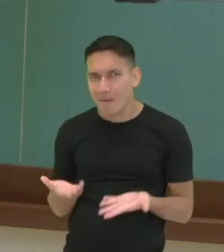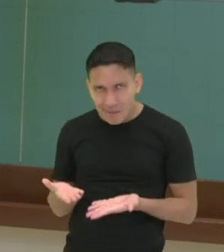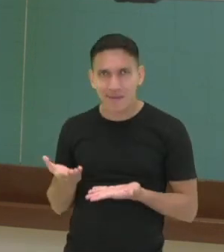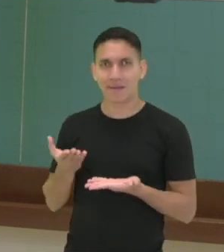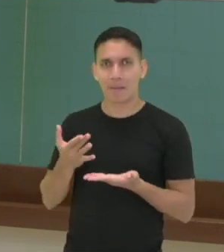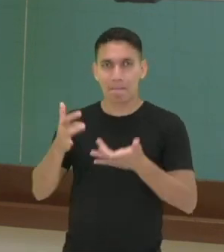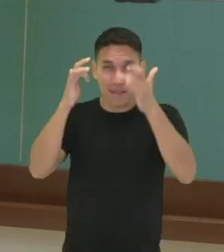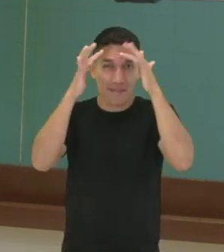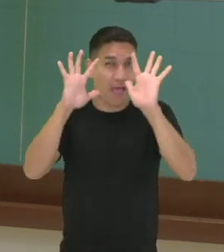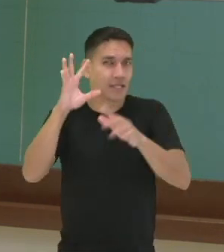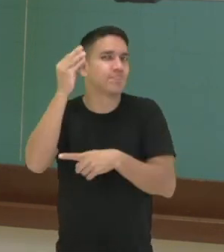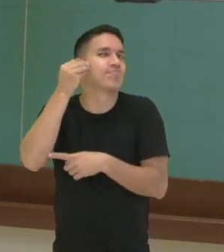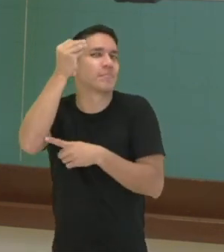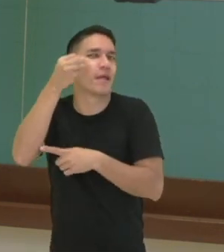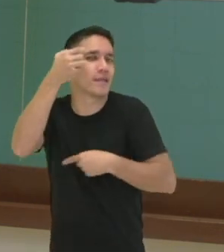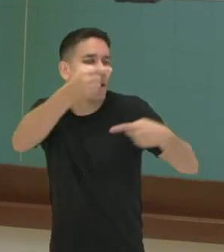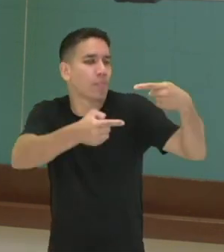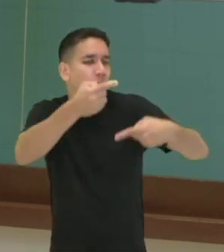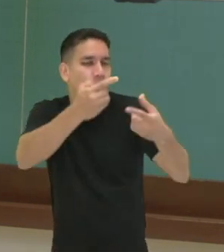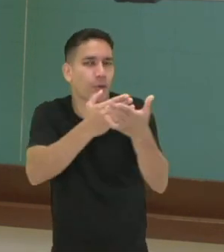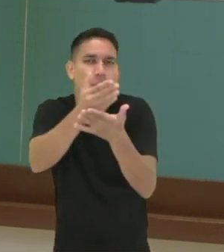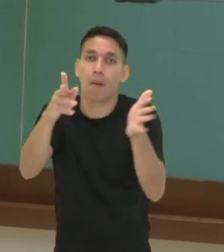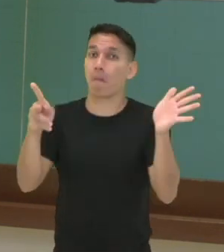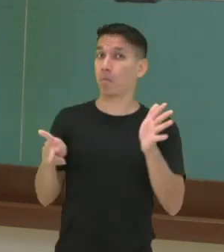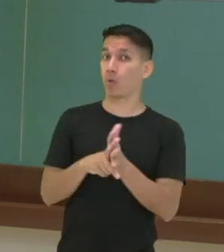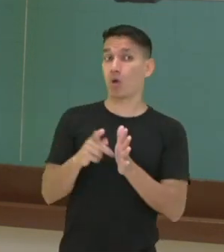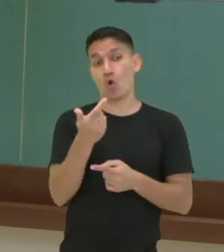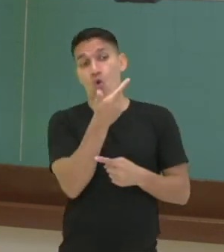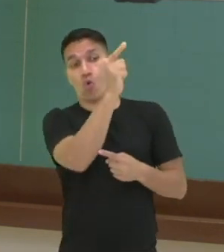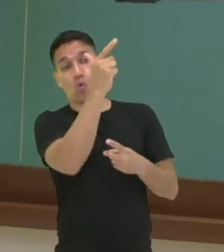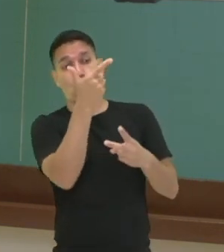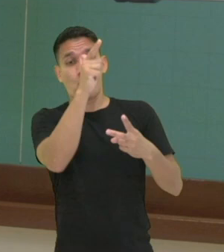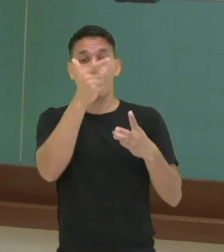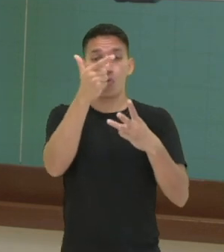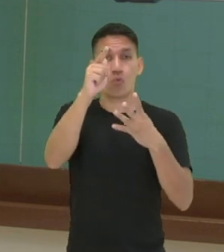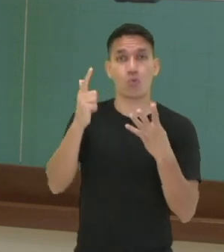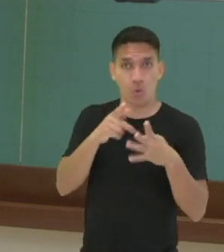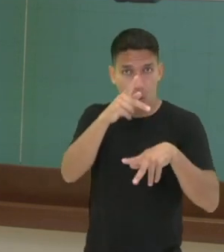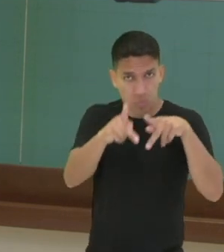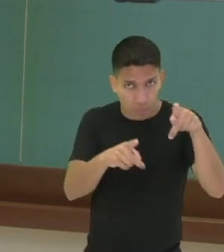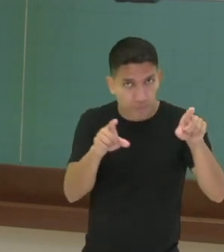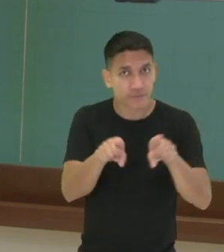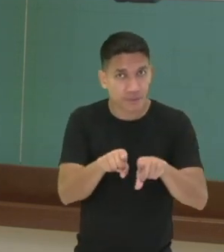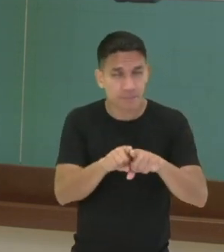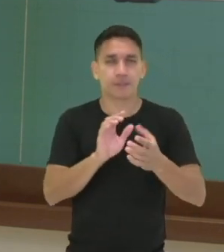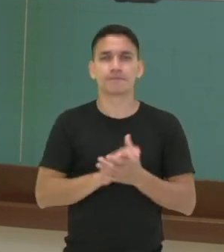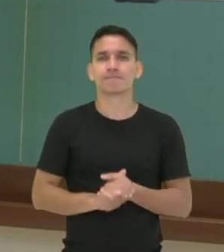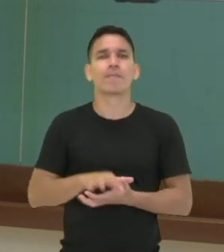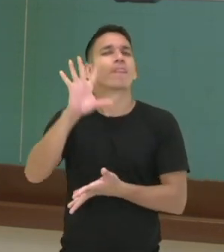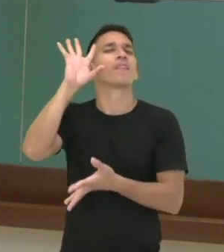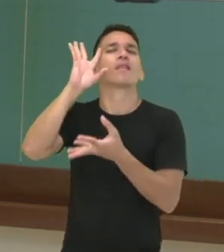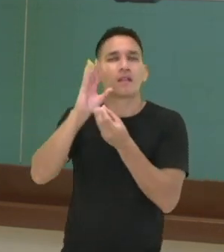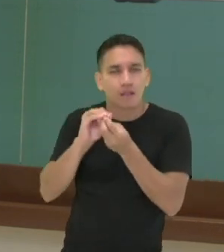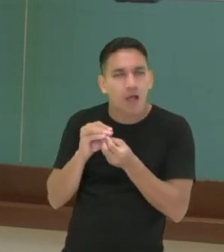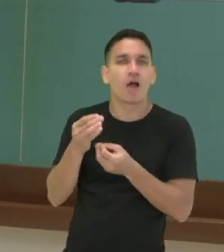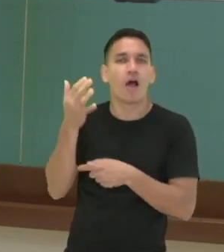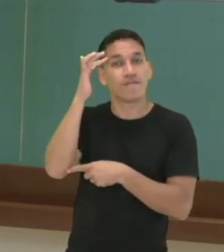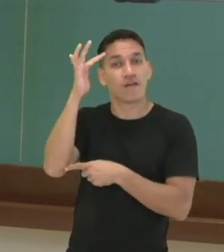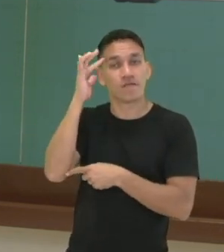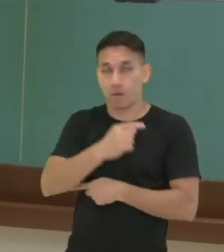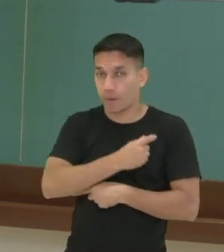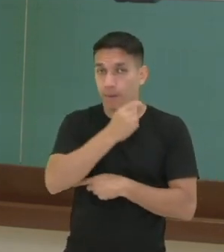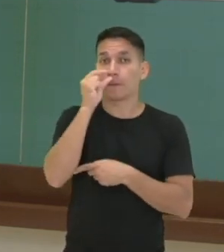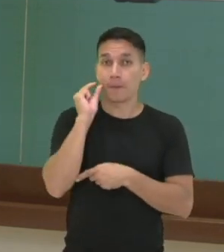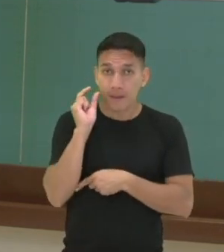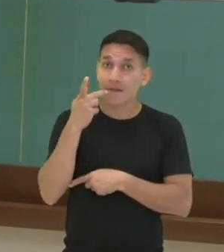pensar experiências políticas partindo de outros povos também? Conhecemos o filósofo Francis Wolff, que